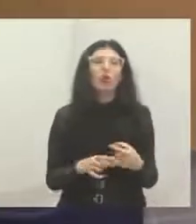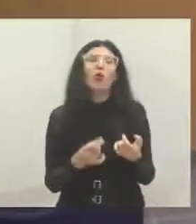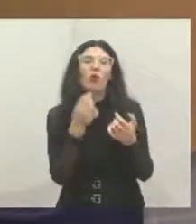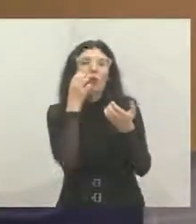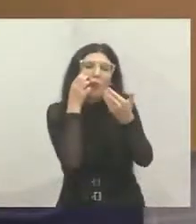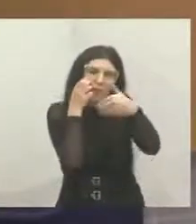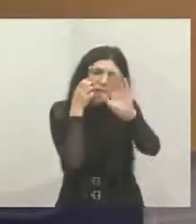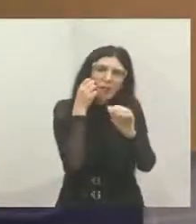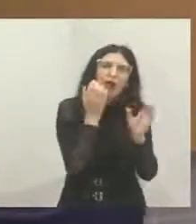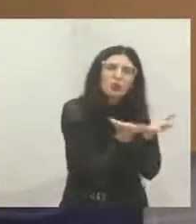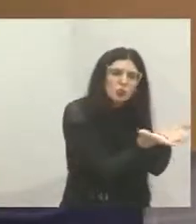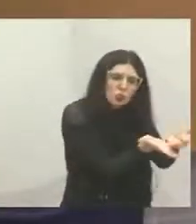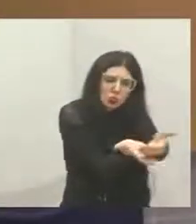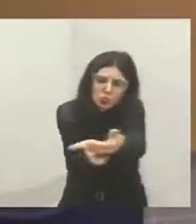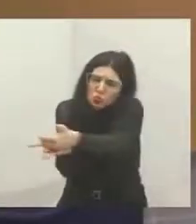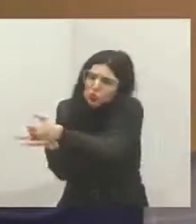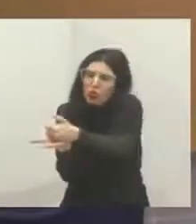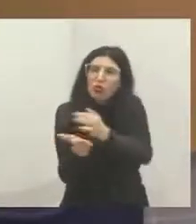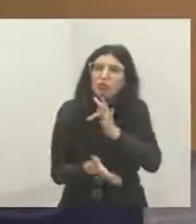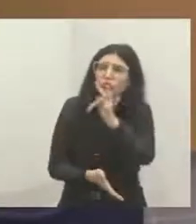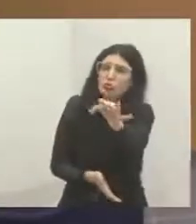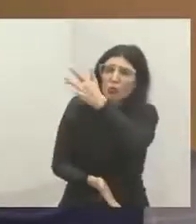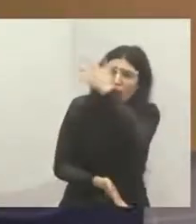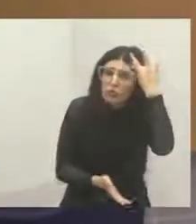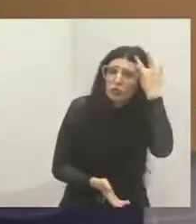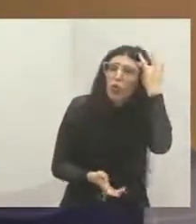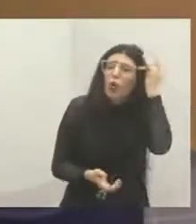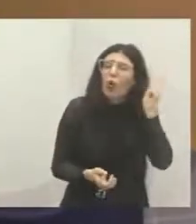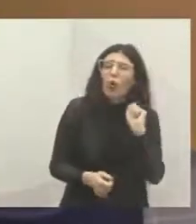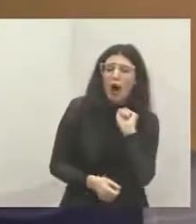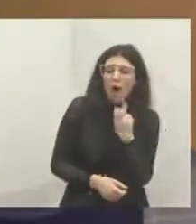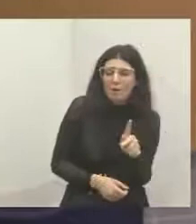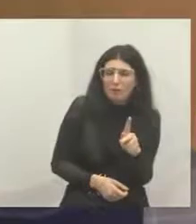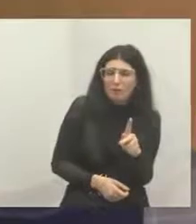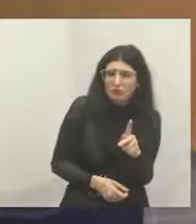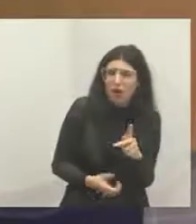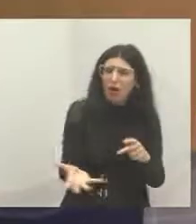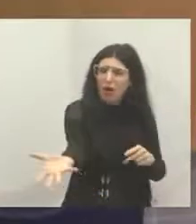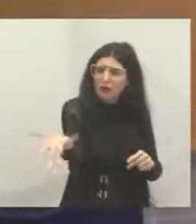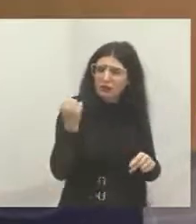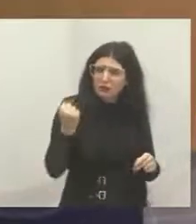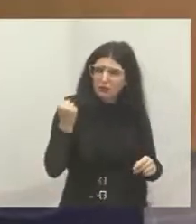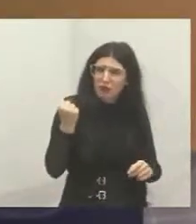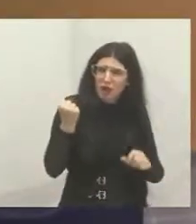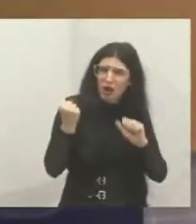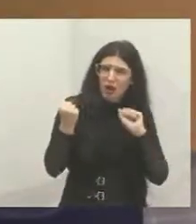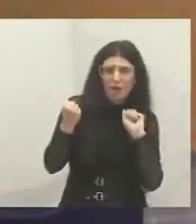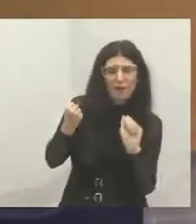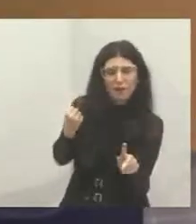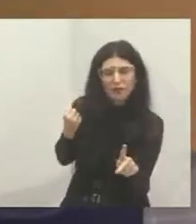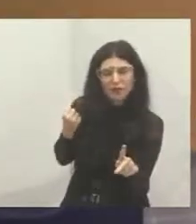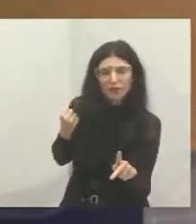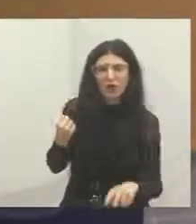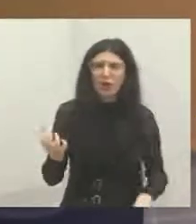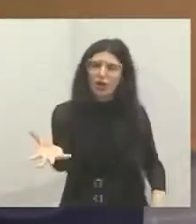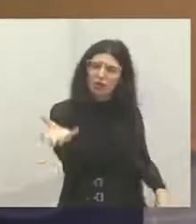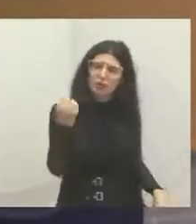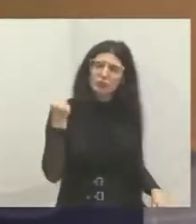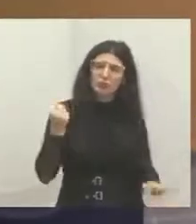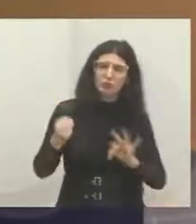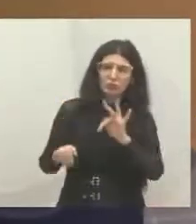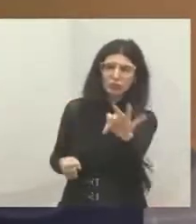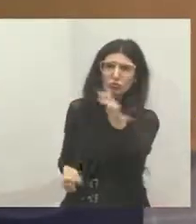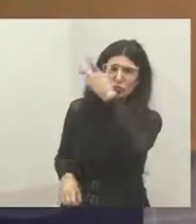com segurança. Então, é como o Lucimar comentou, se faz aplicações de acordo com a legislação que o PMJ segue, que